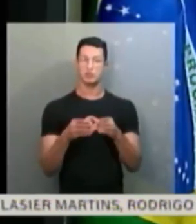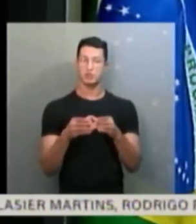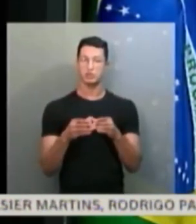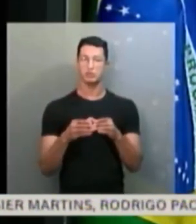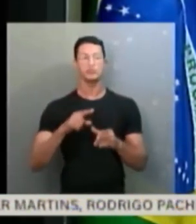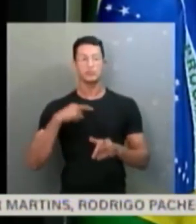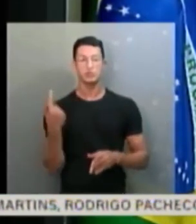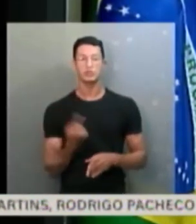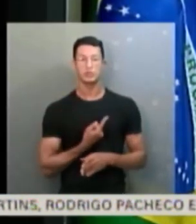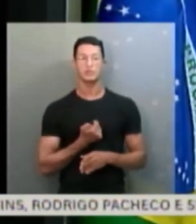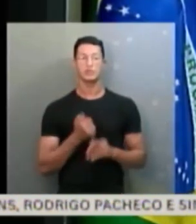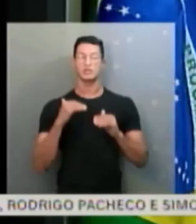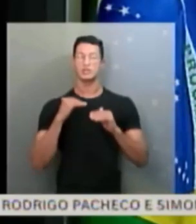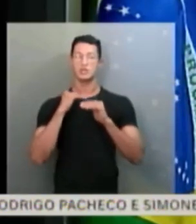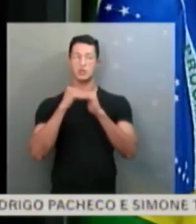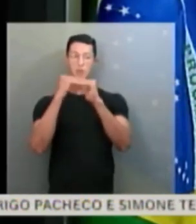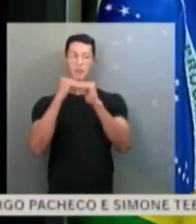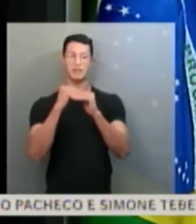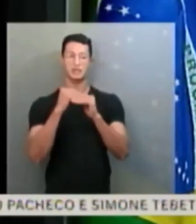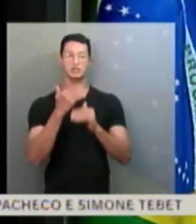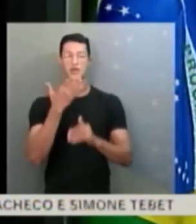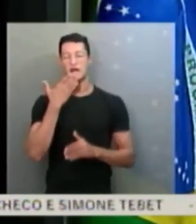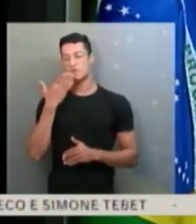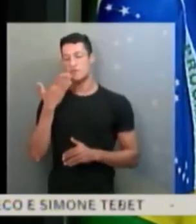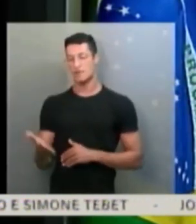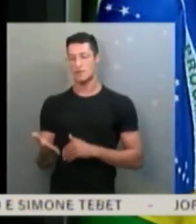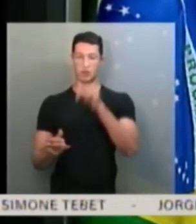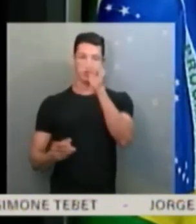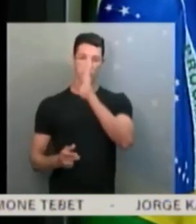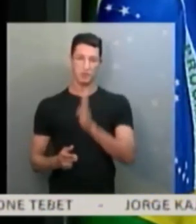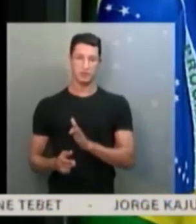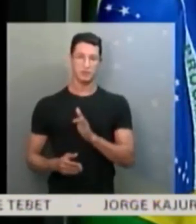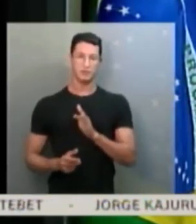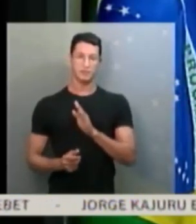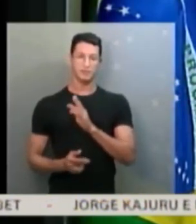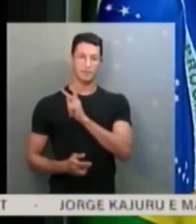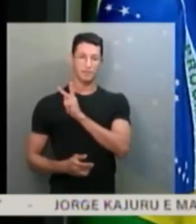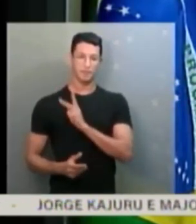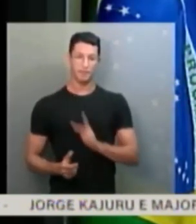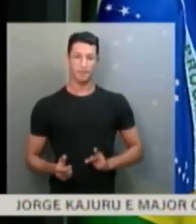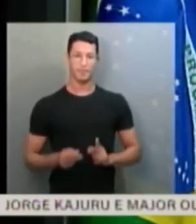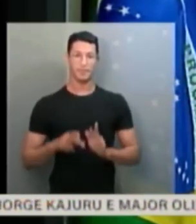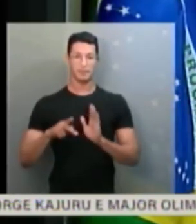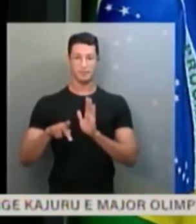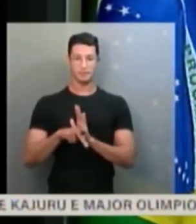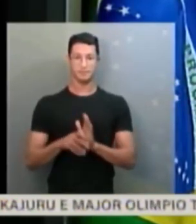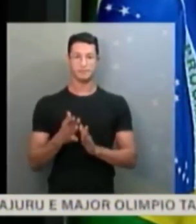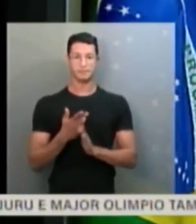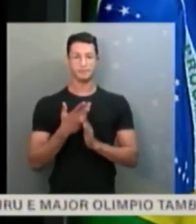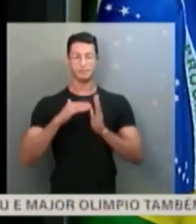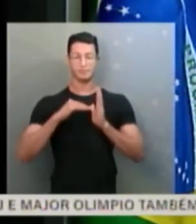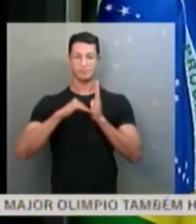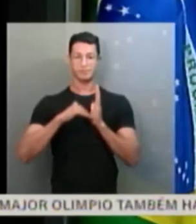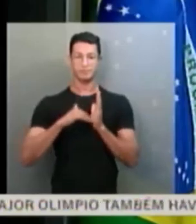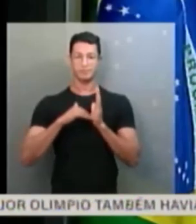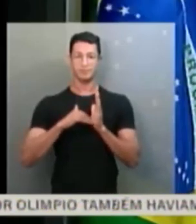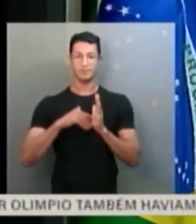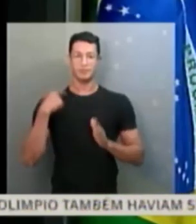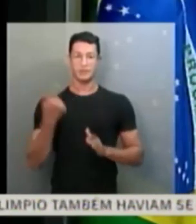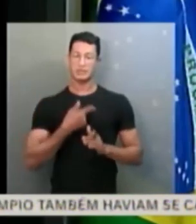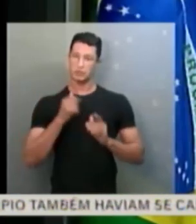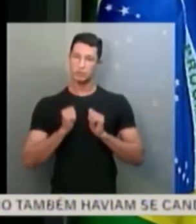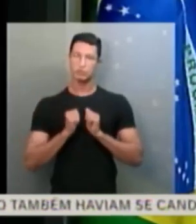de todos nós, igualmente, a favor do Brasil. Ser presidida por esta causa da casa, para que